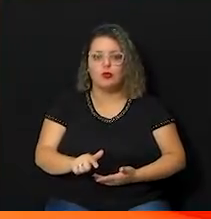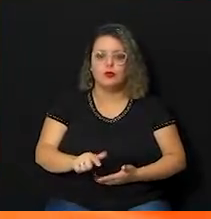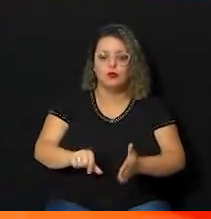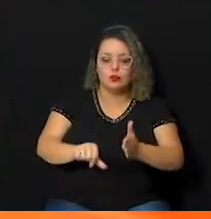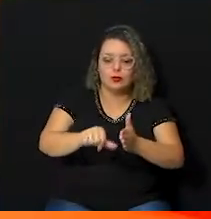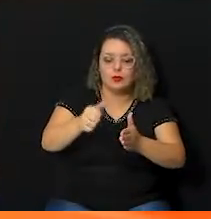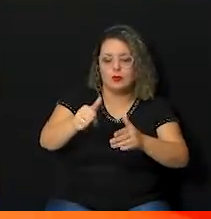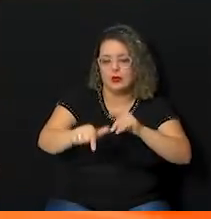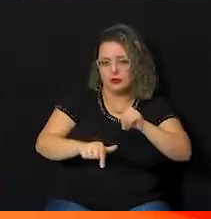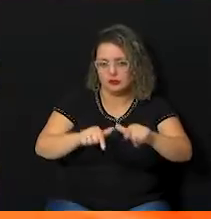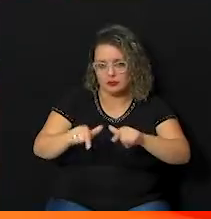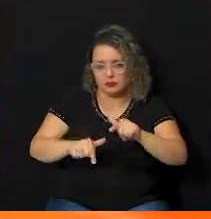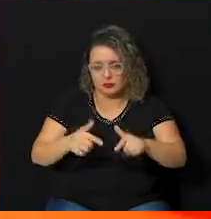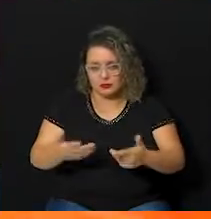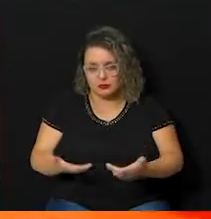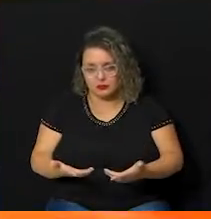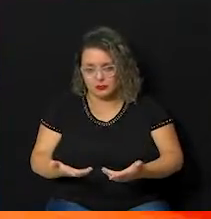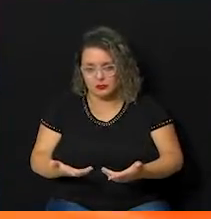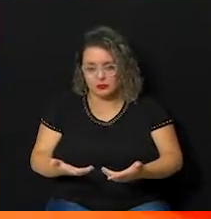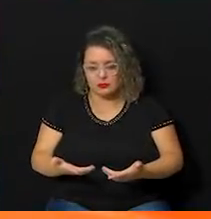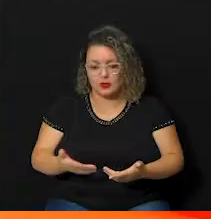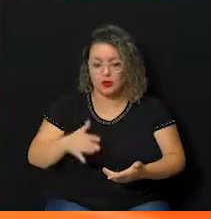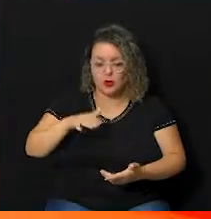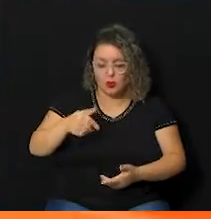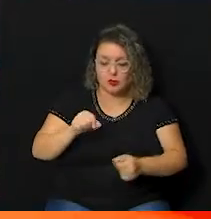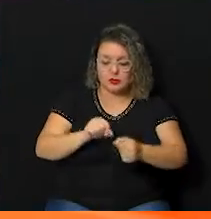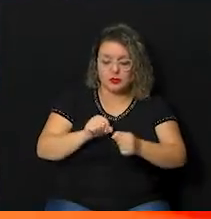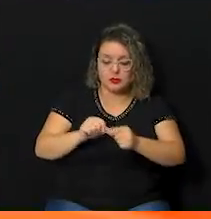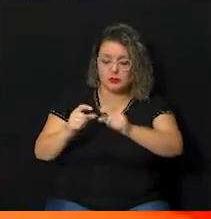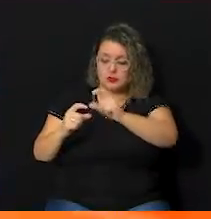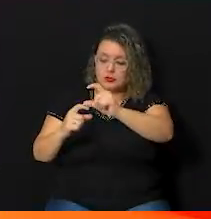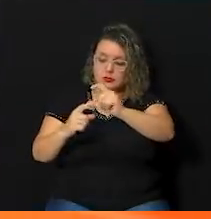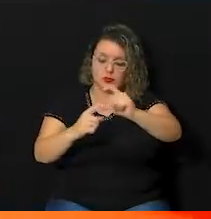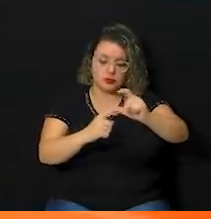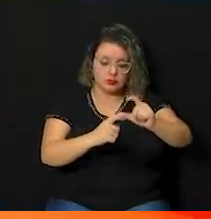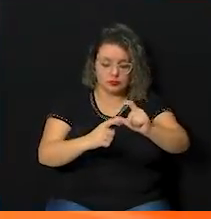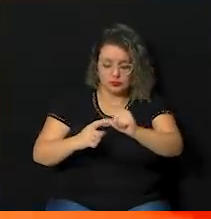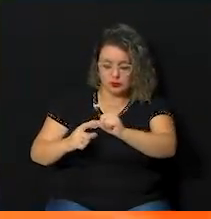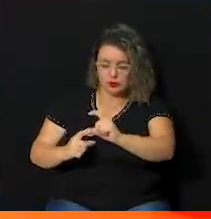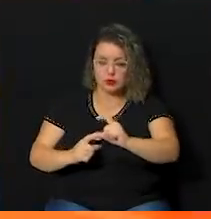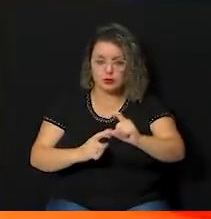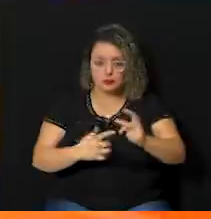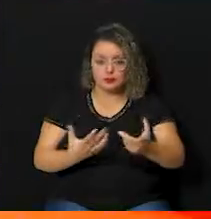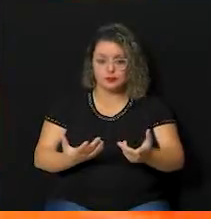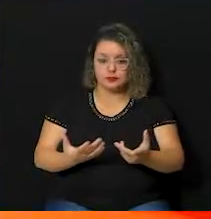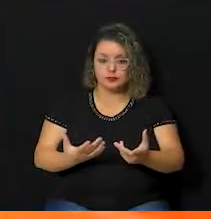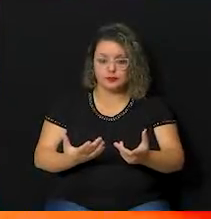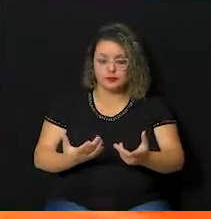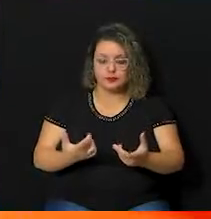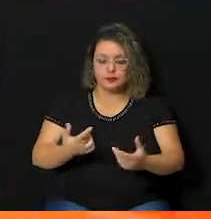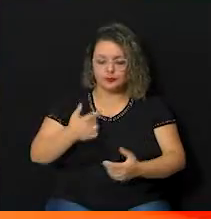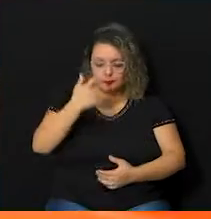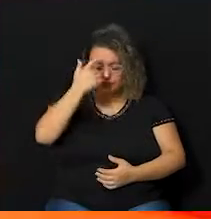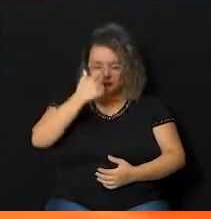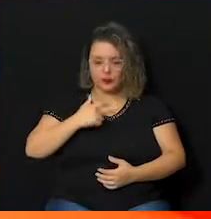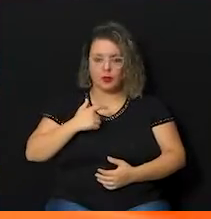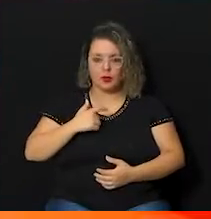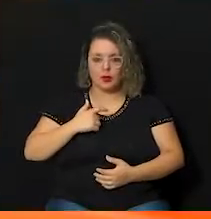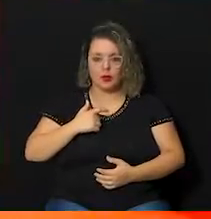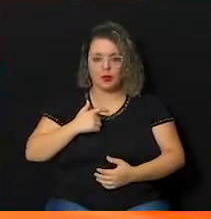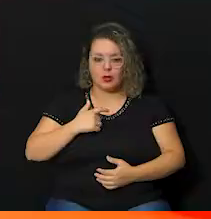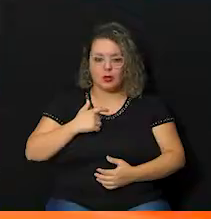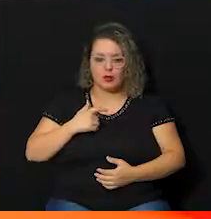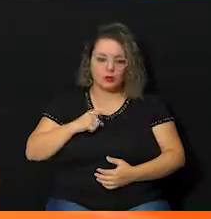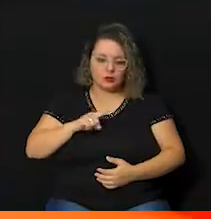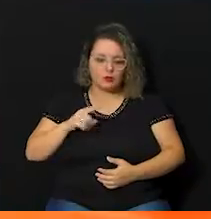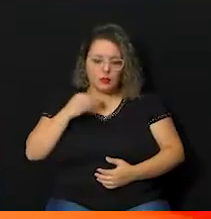primeiro trabalho, né? Porque quando a gente está fazendo quadrinho, principalmente, eu não me coloco como uma pessoa